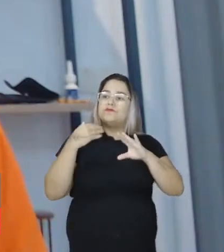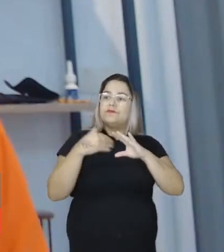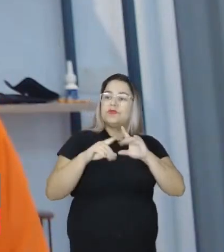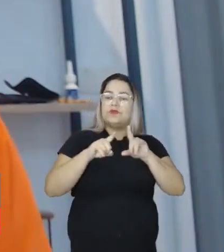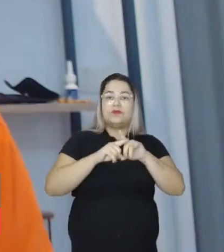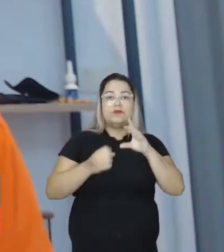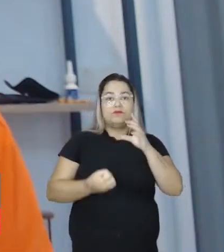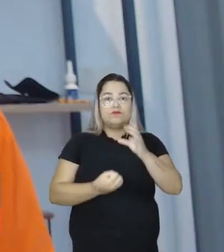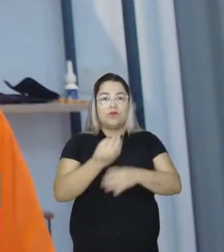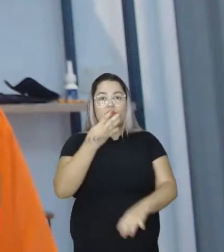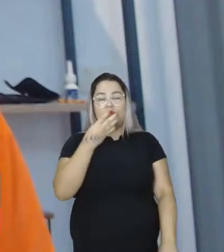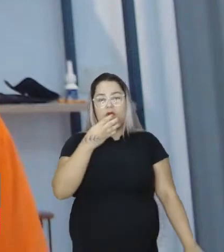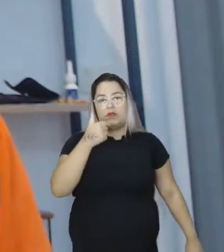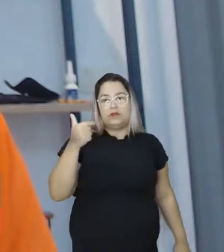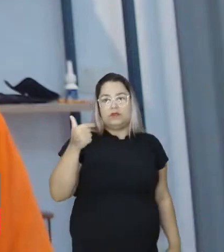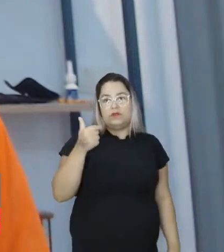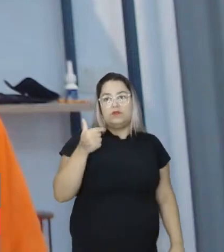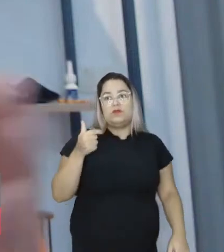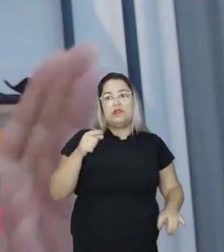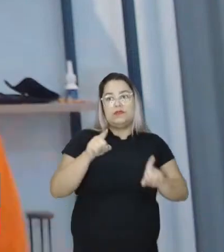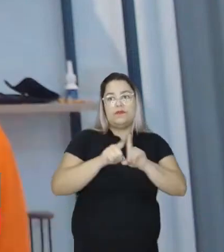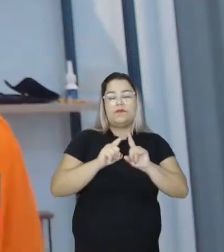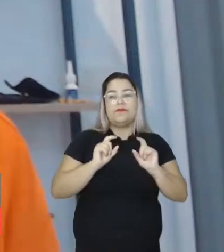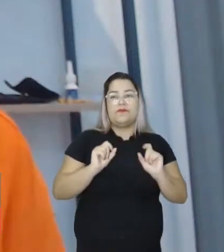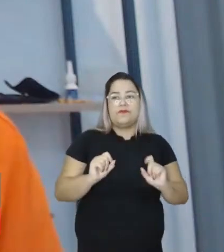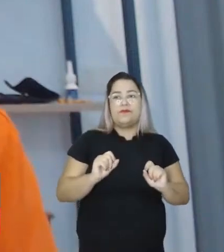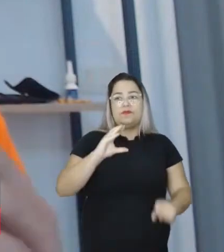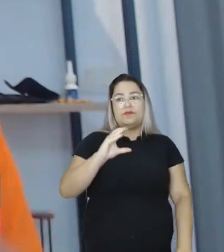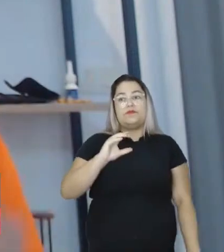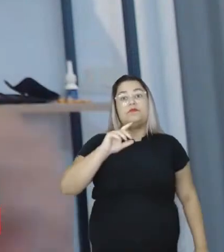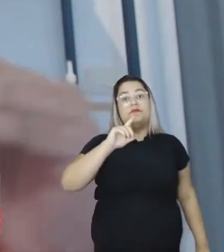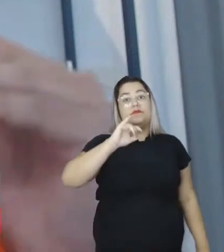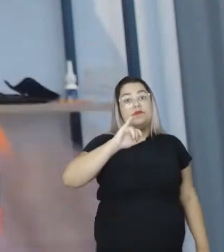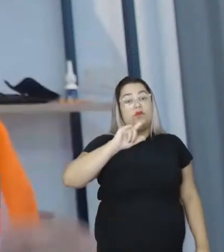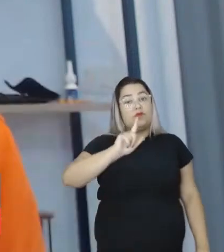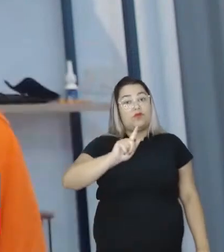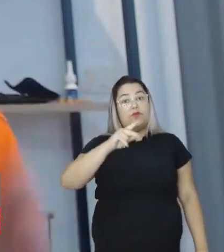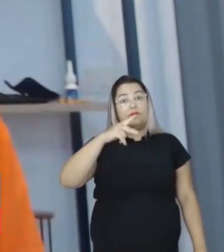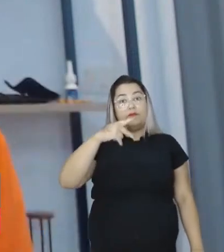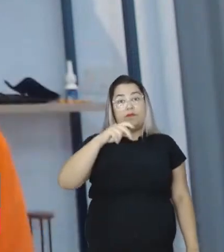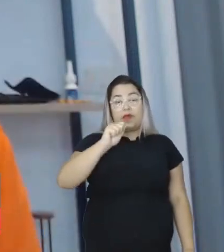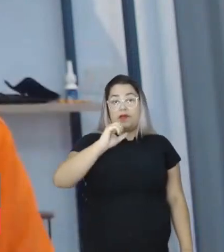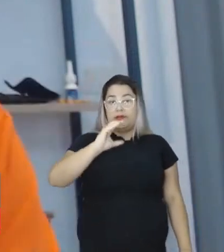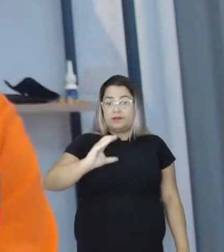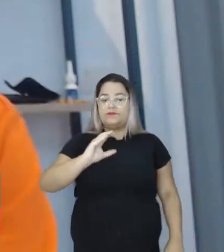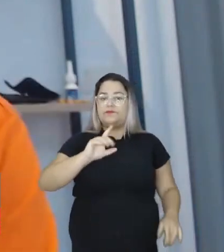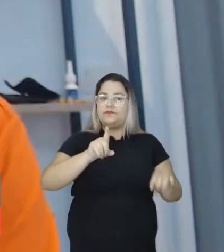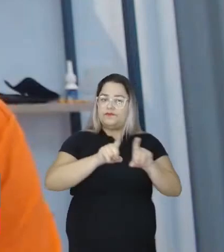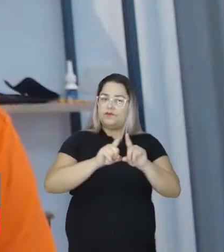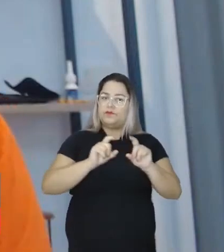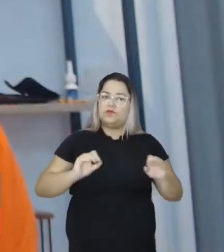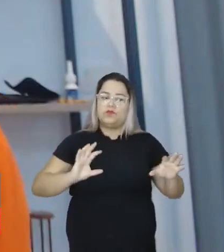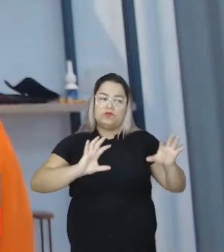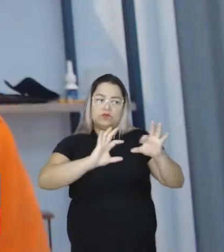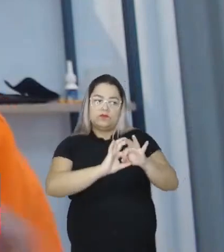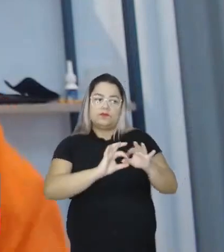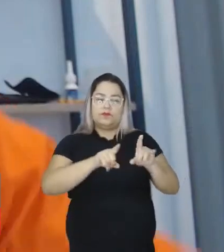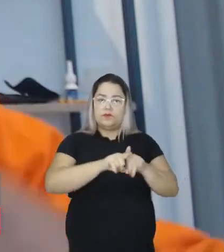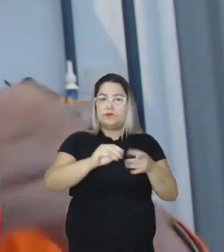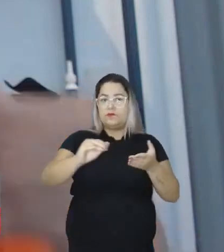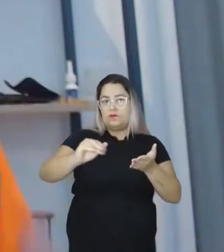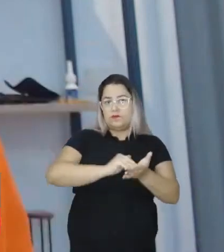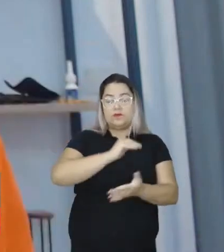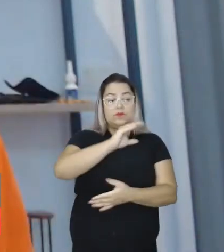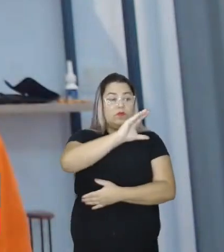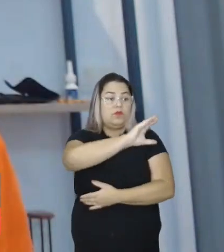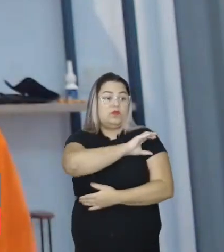resolução 42 da CGPAR, que é ligada à SEST, é uma comissão ligada à SEST, a Secretaria de Coordenação